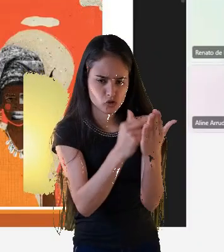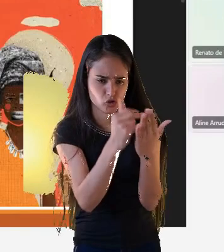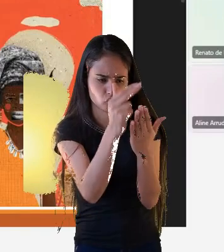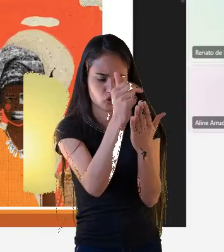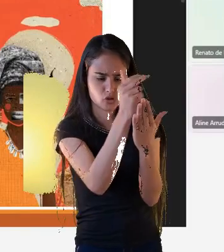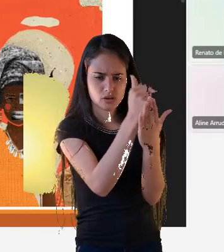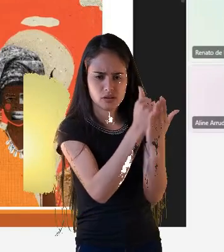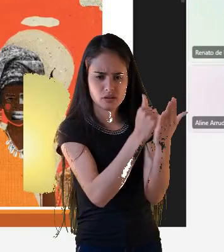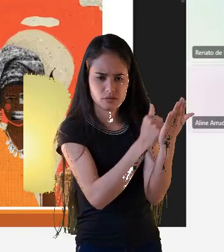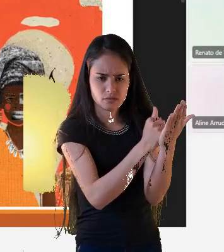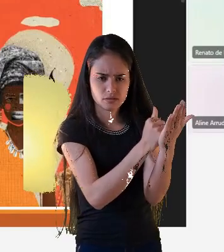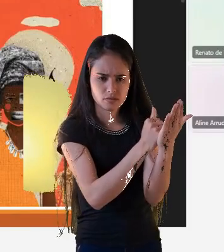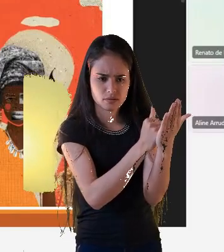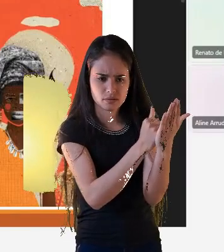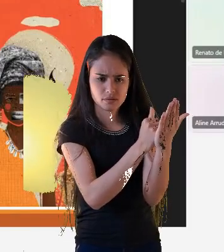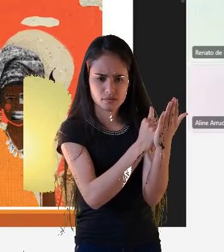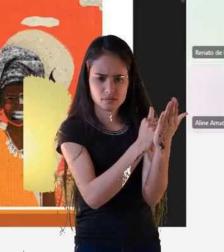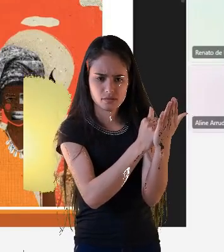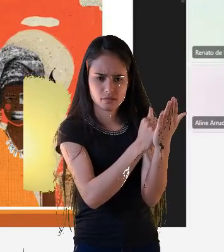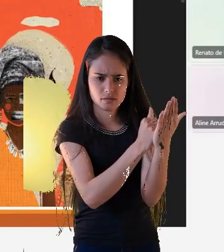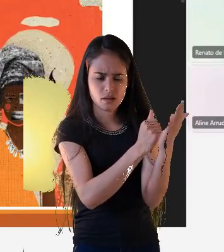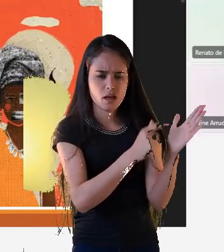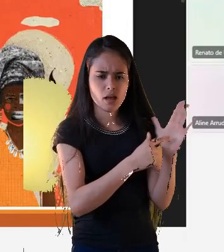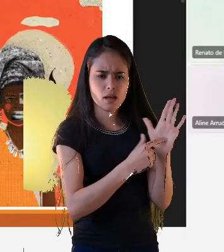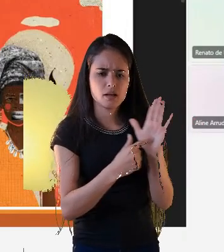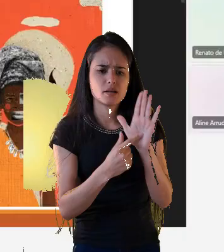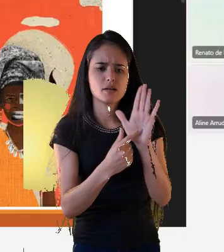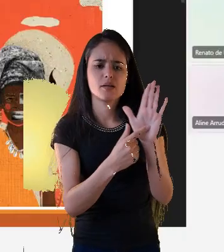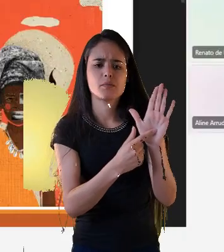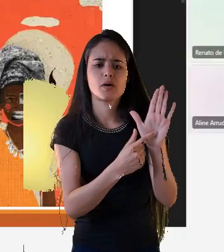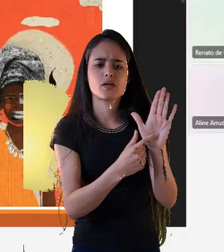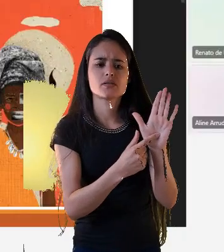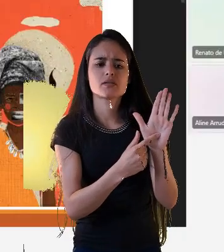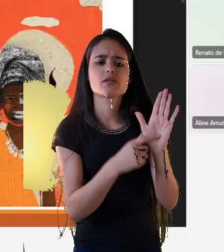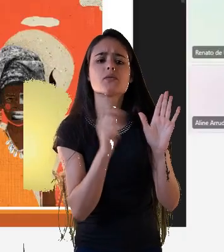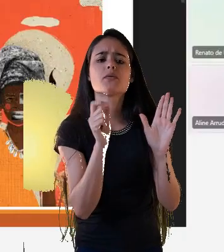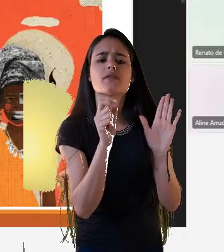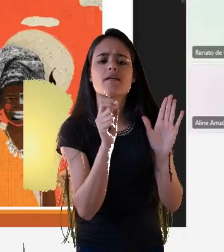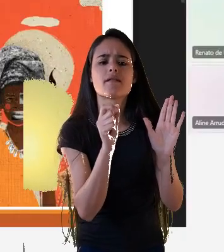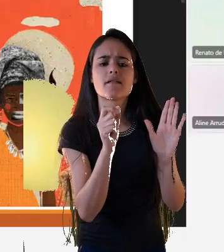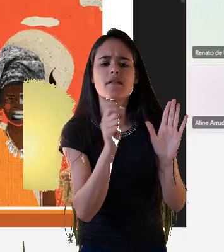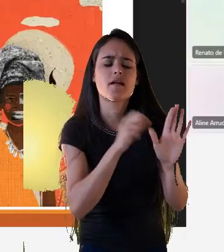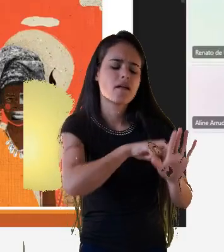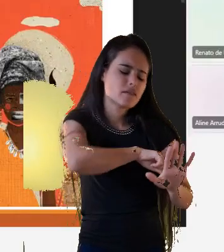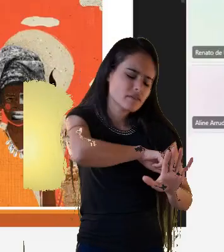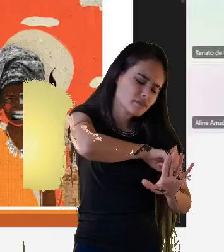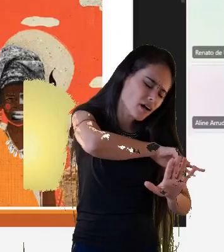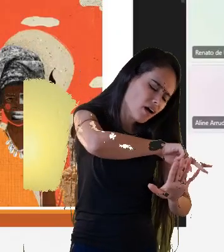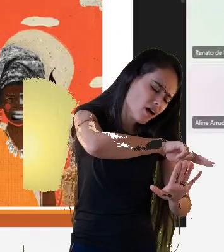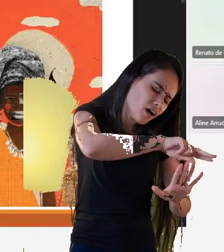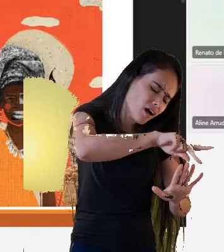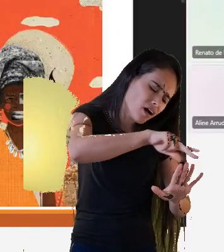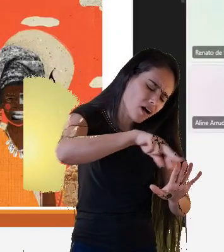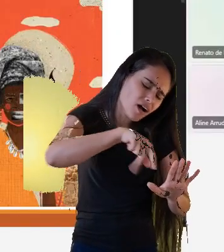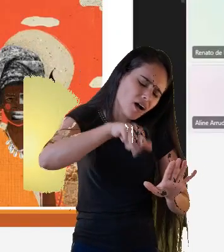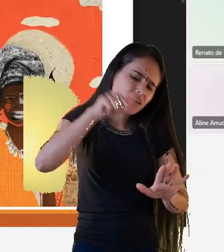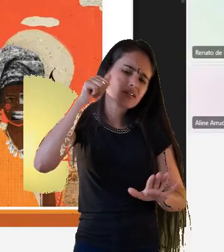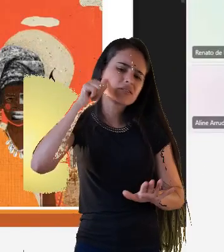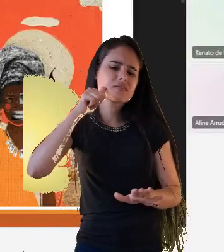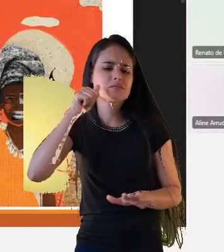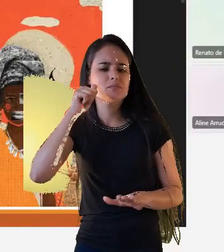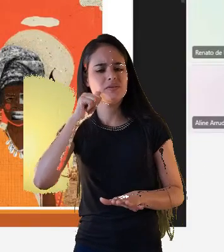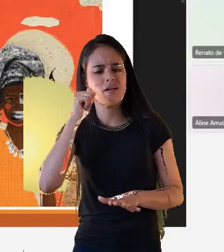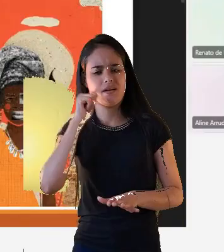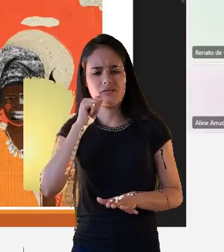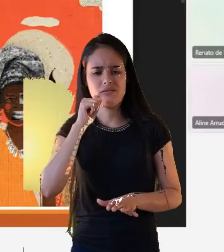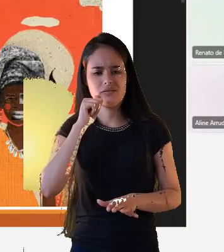uma imagem de uma mulher com turbante que ela é usada para representar um